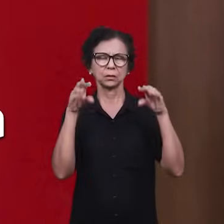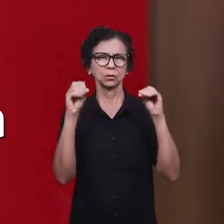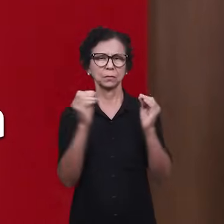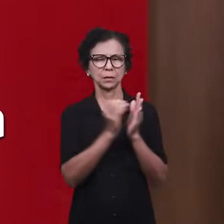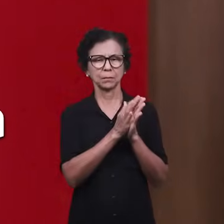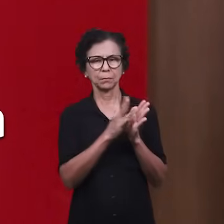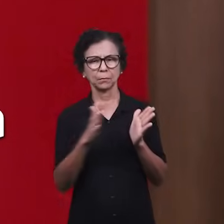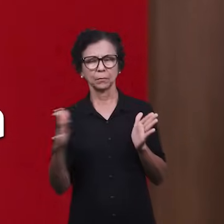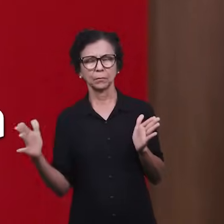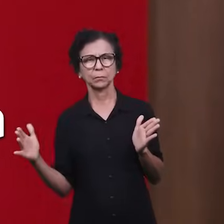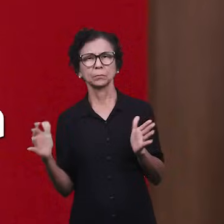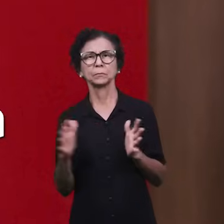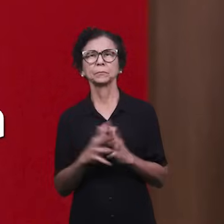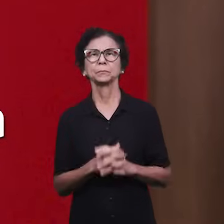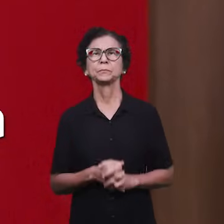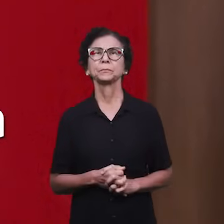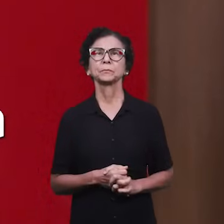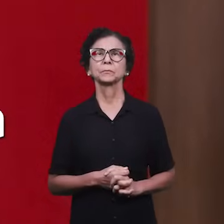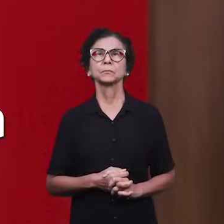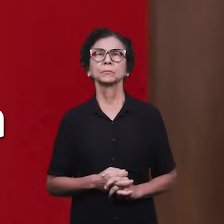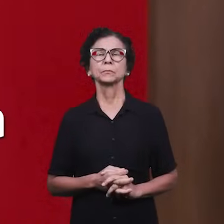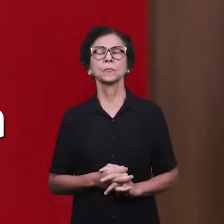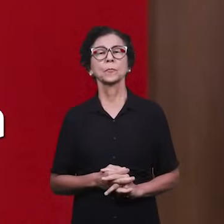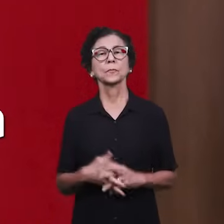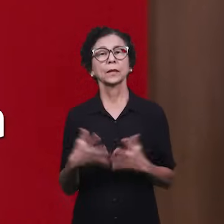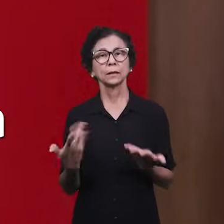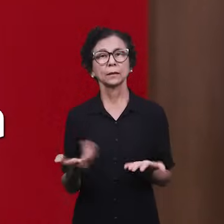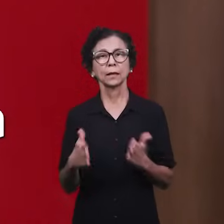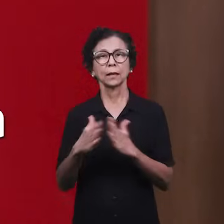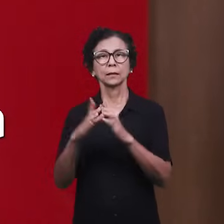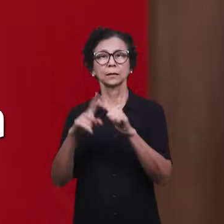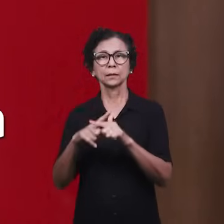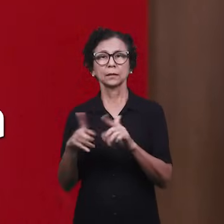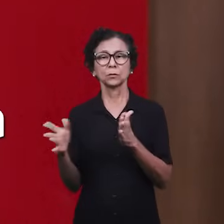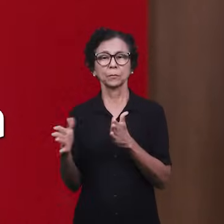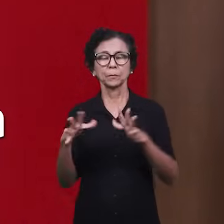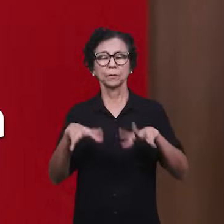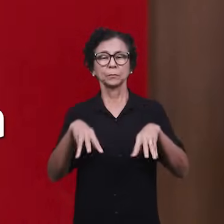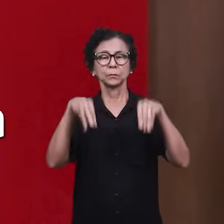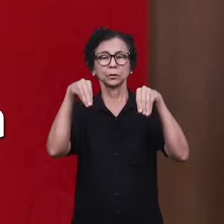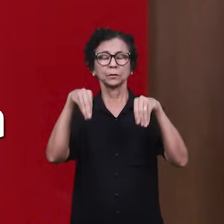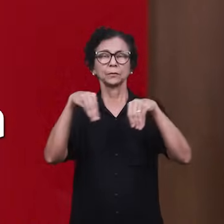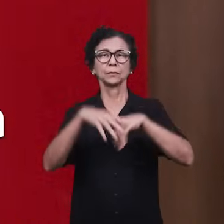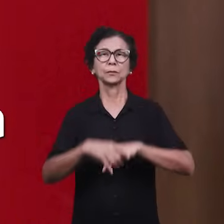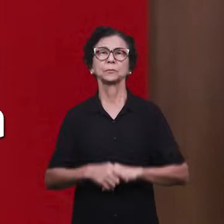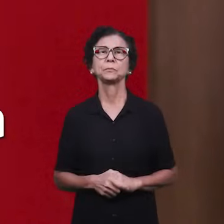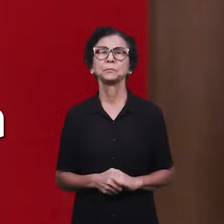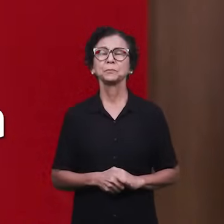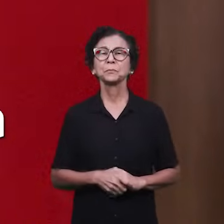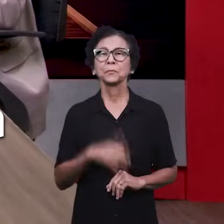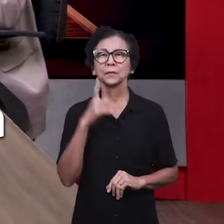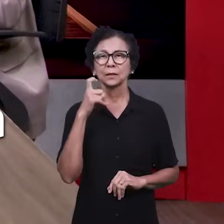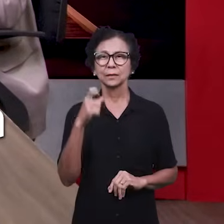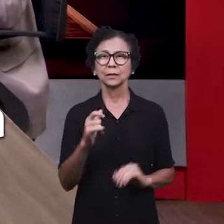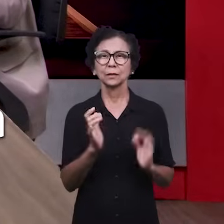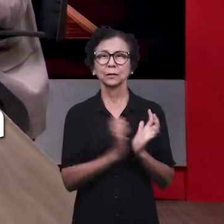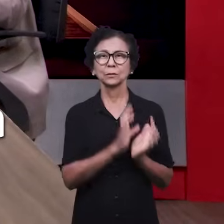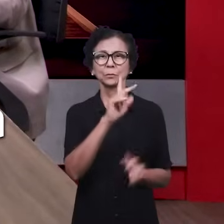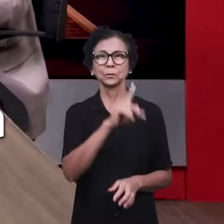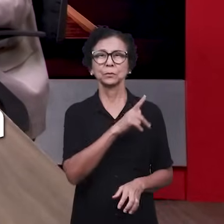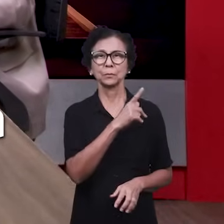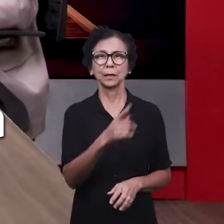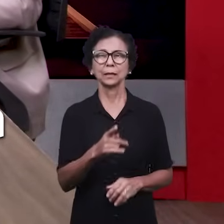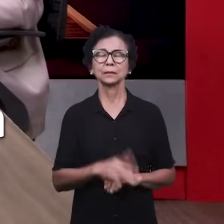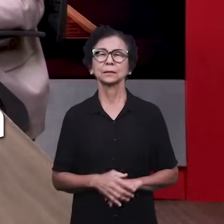Idade Média, né, e é o chamado Igreja Medieval. Interessante é que os patristas usaram